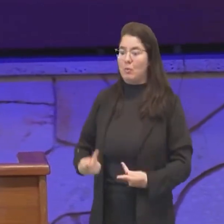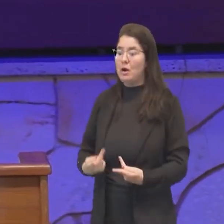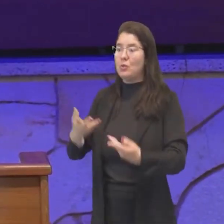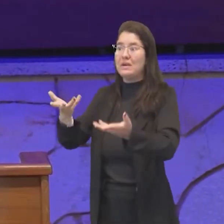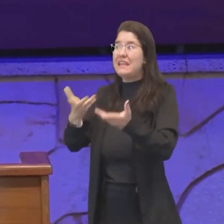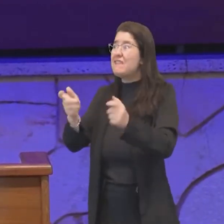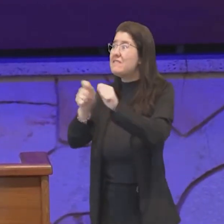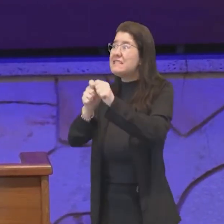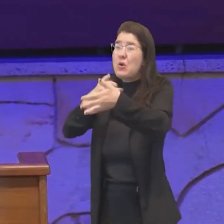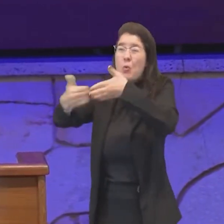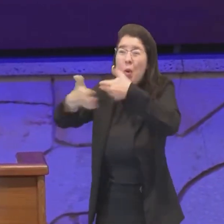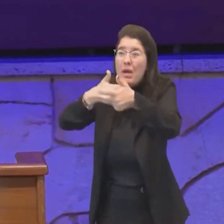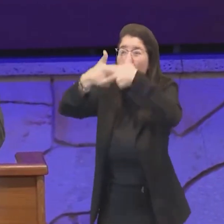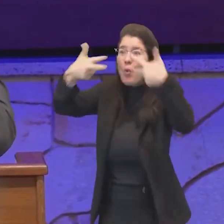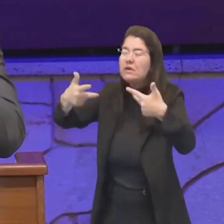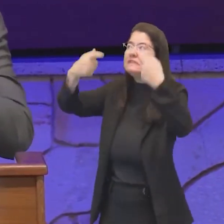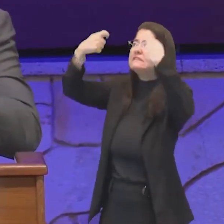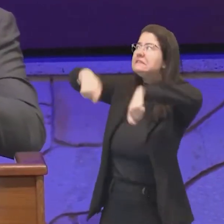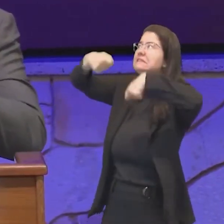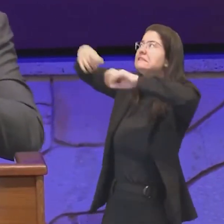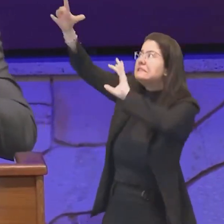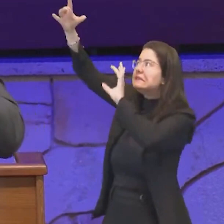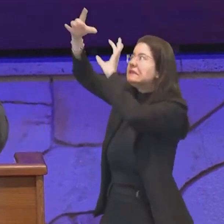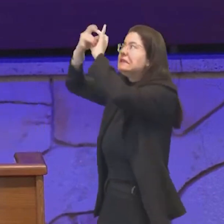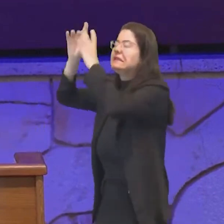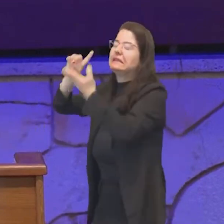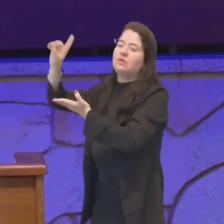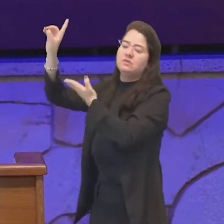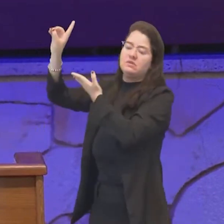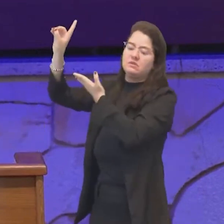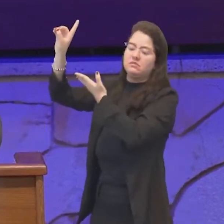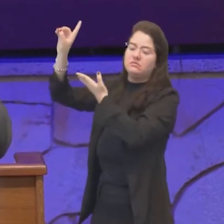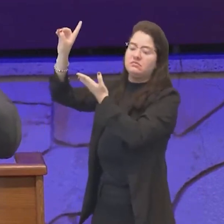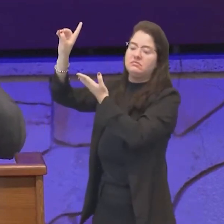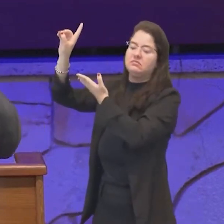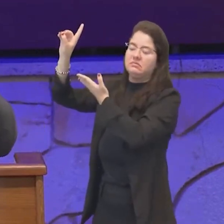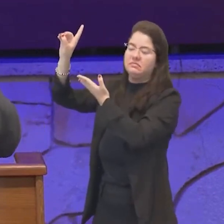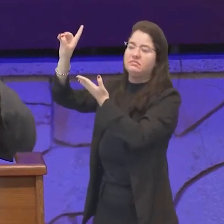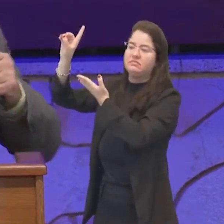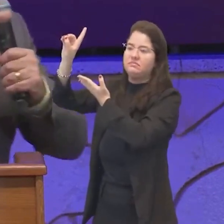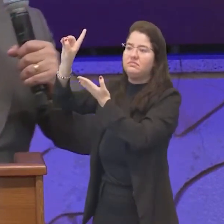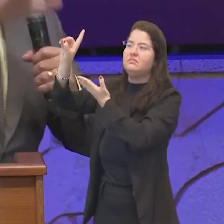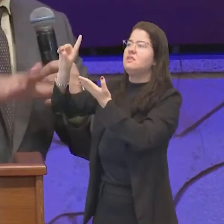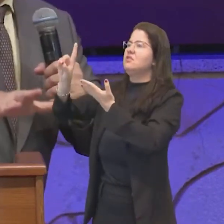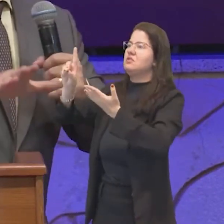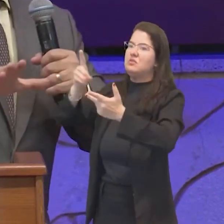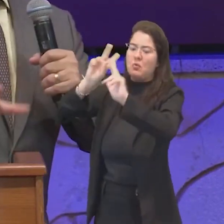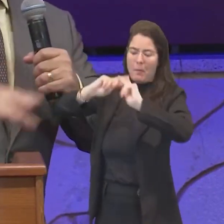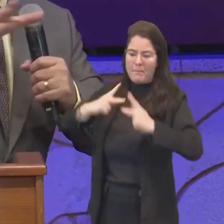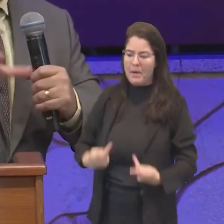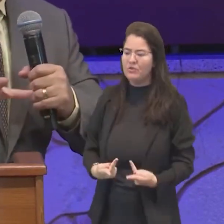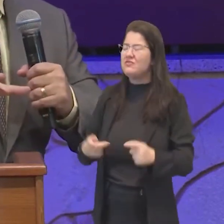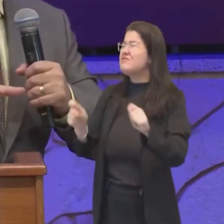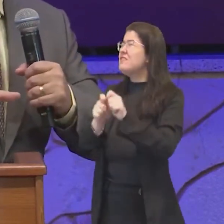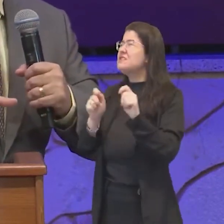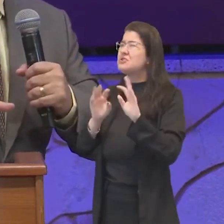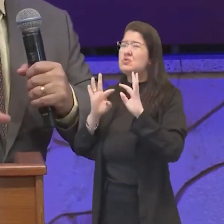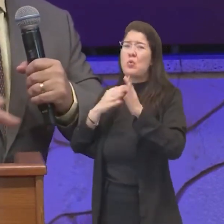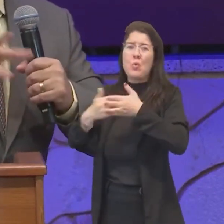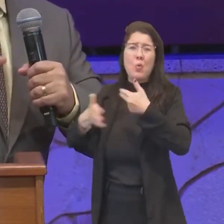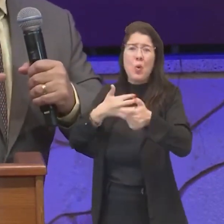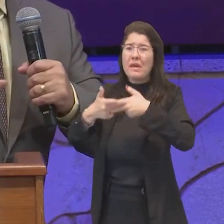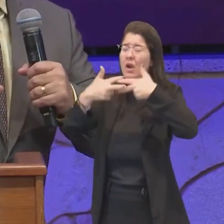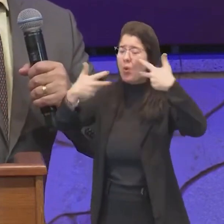independente dos degraus. Ele vai onde precisar ir. Ele compra o que for. Ah, qual o tamanho da